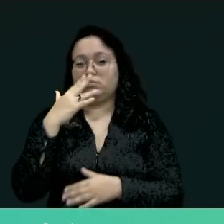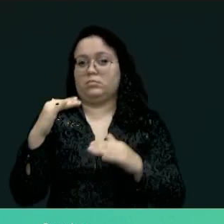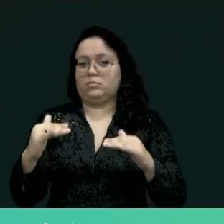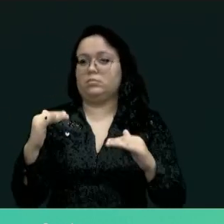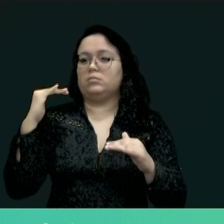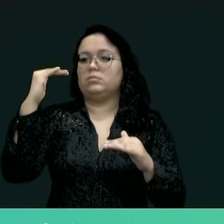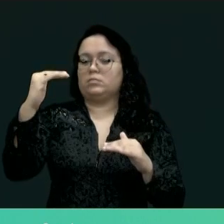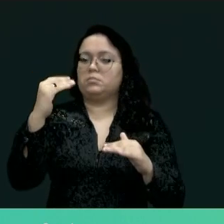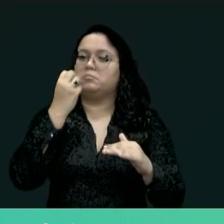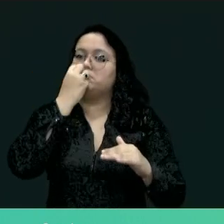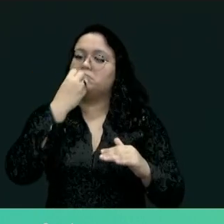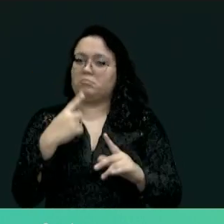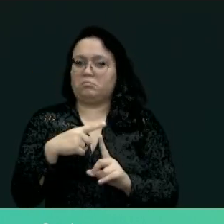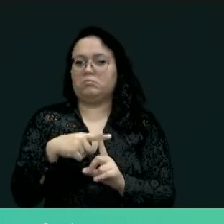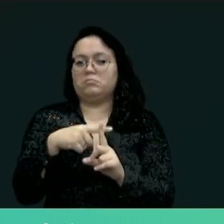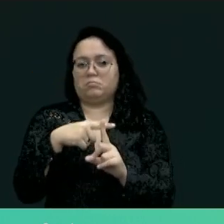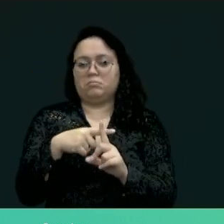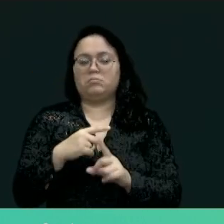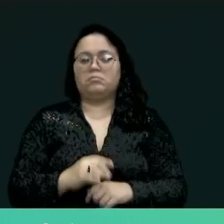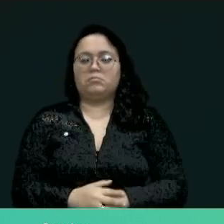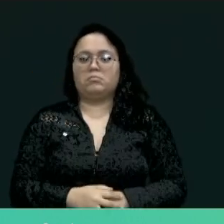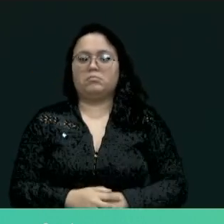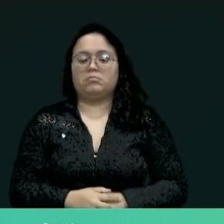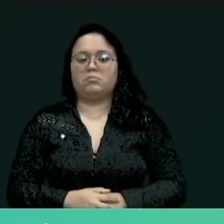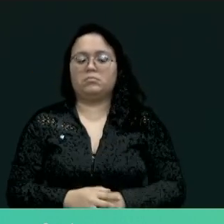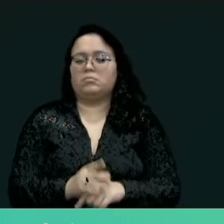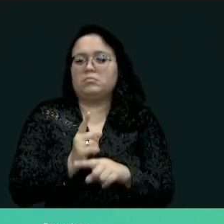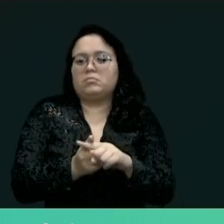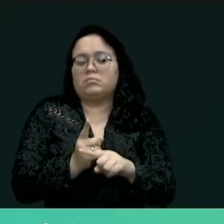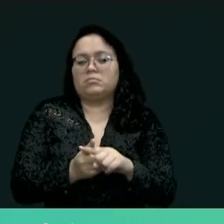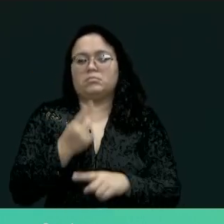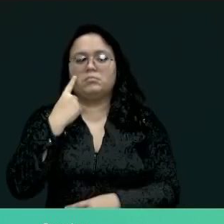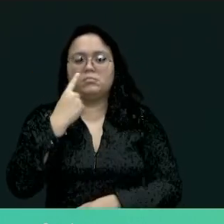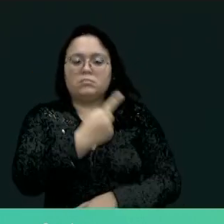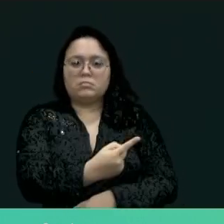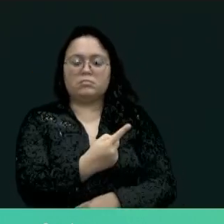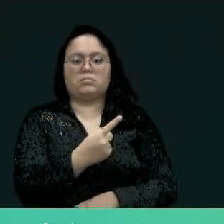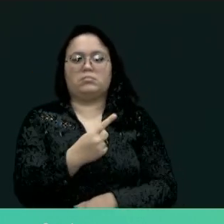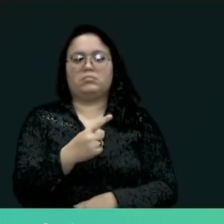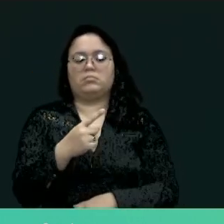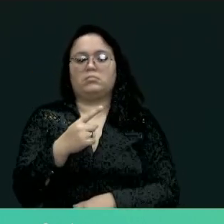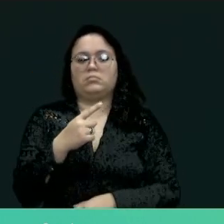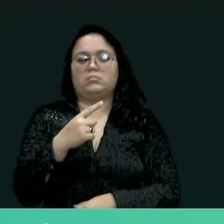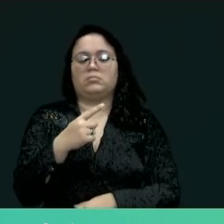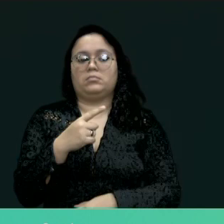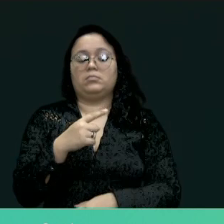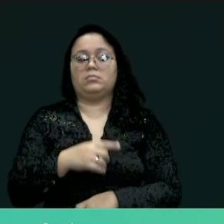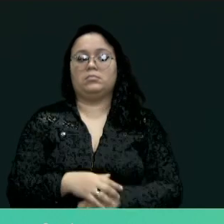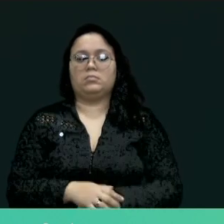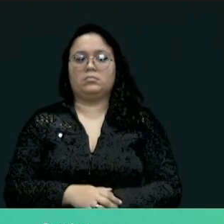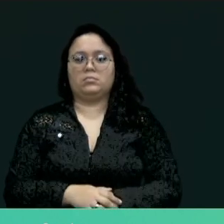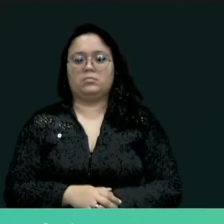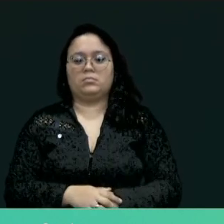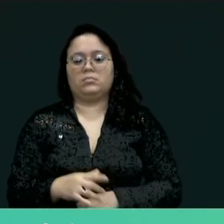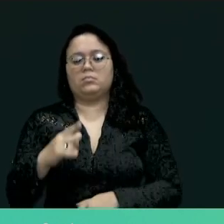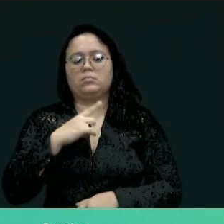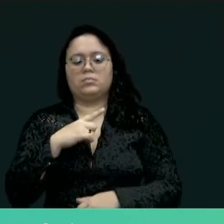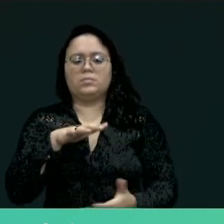muito favorável, tendo em vista que, em termos de matriz elétrica, nós temos cerca